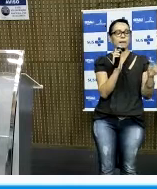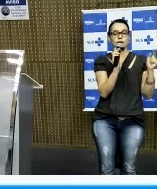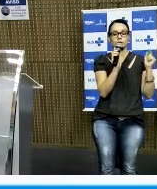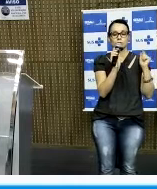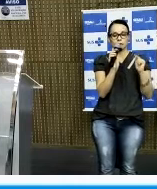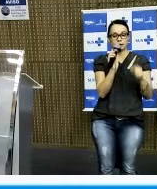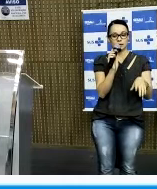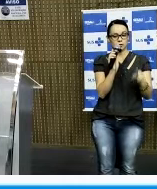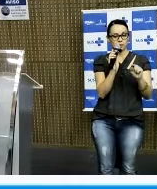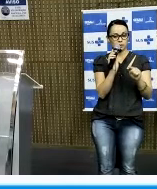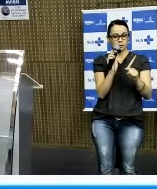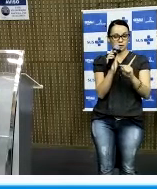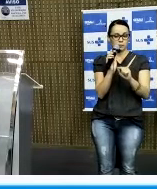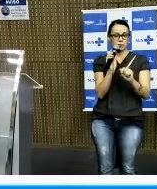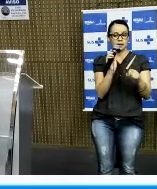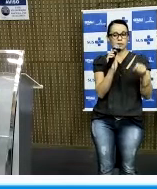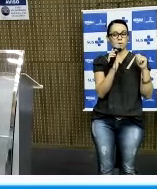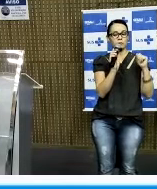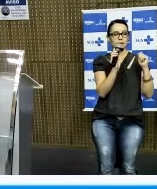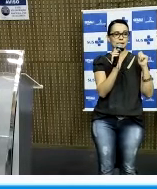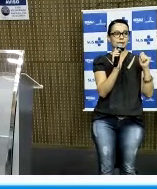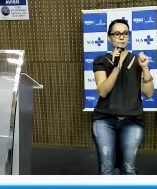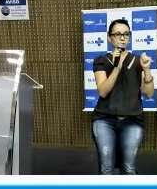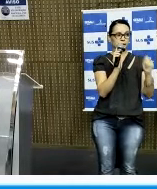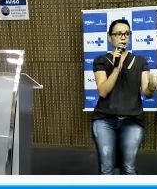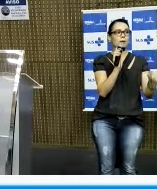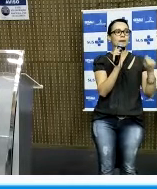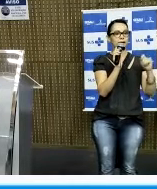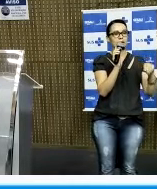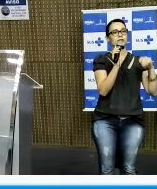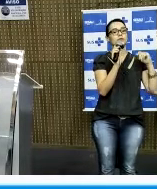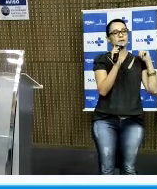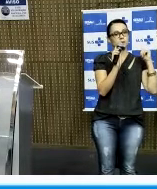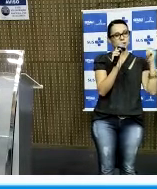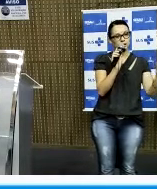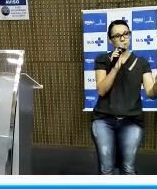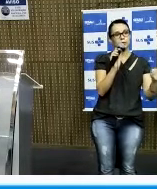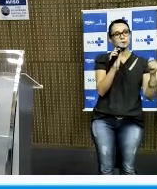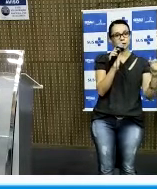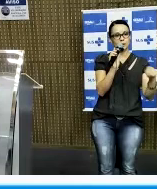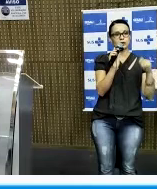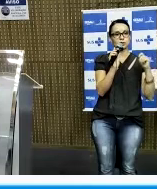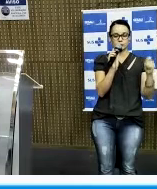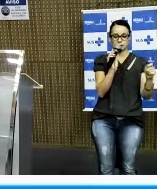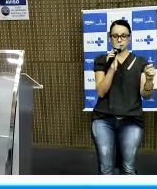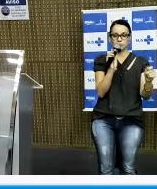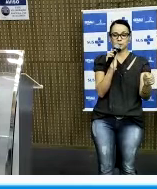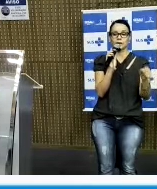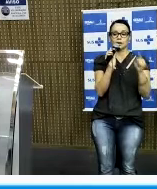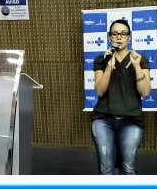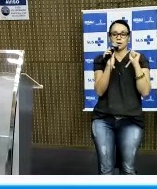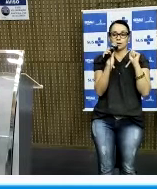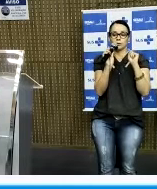né, dos casos de tuberculose pulmonar com confirmação laboratorial, aquela que a gente fez o exame no final que a gente